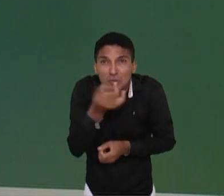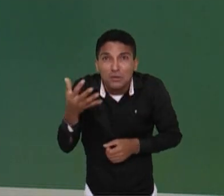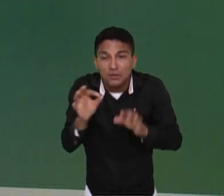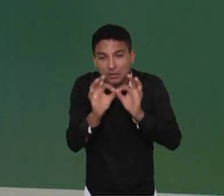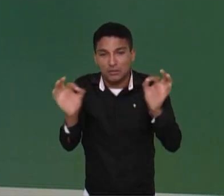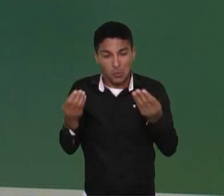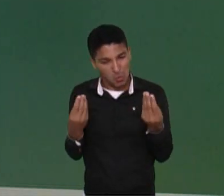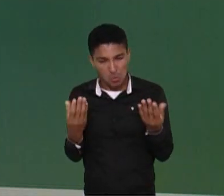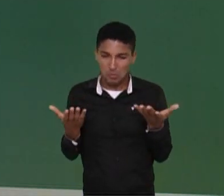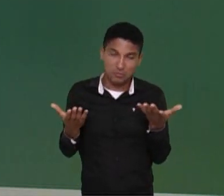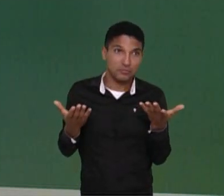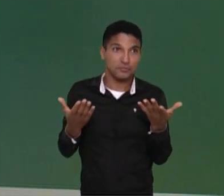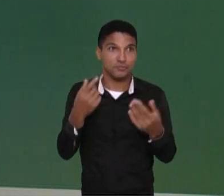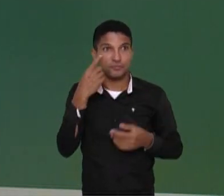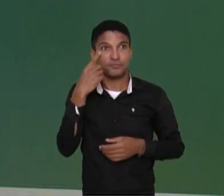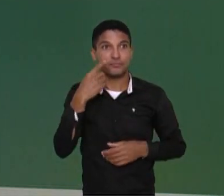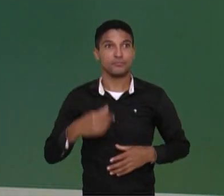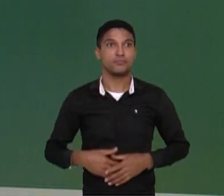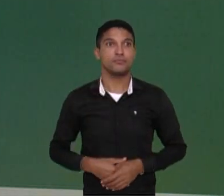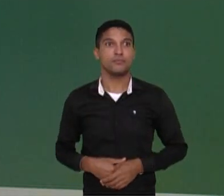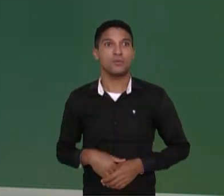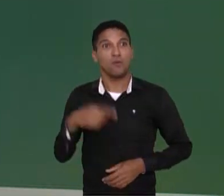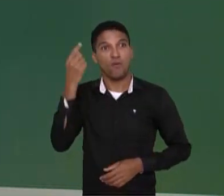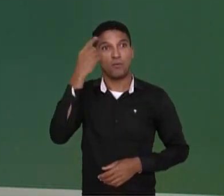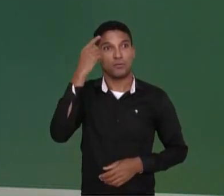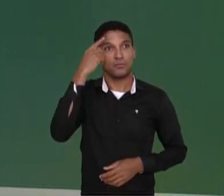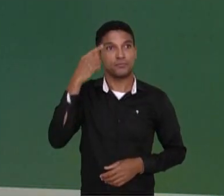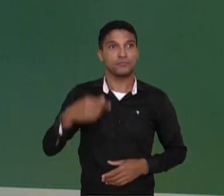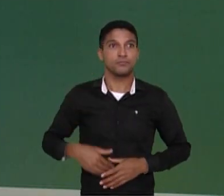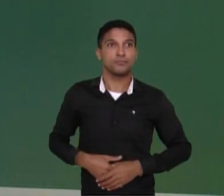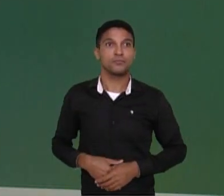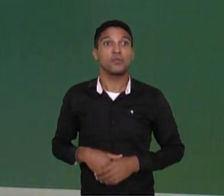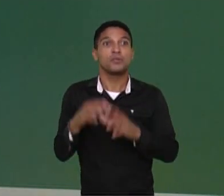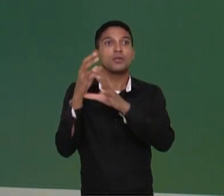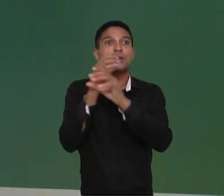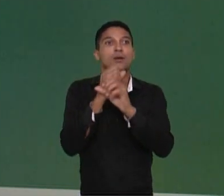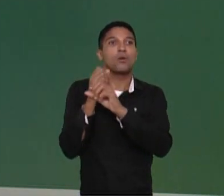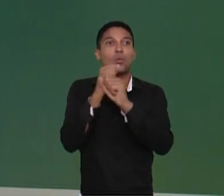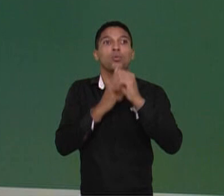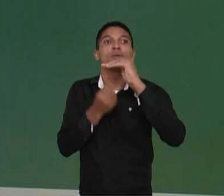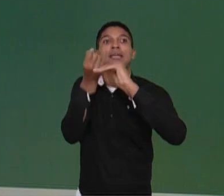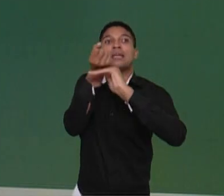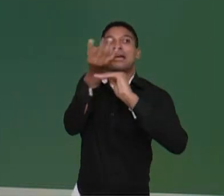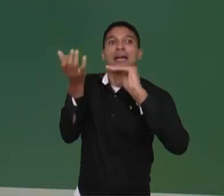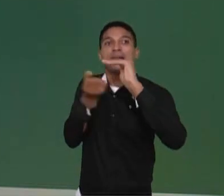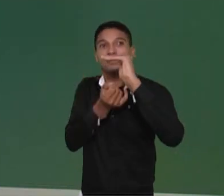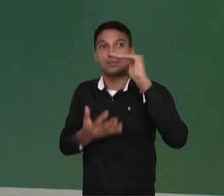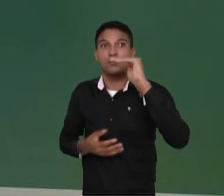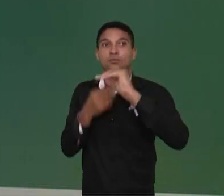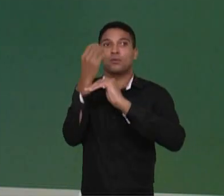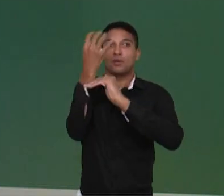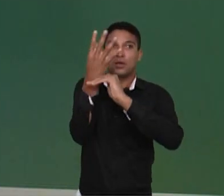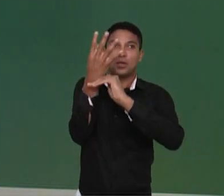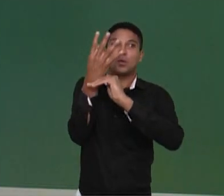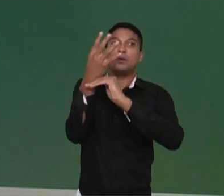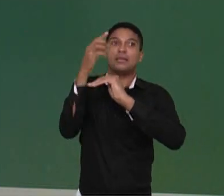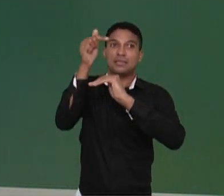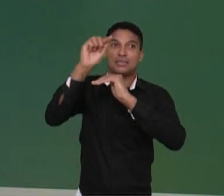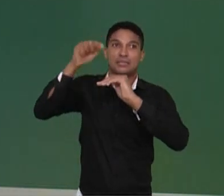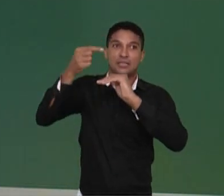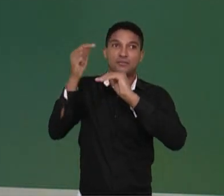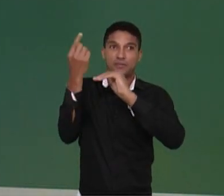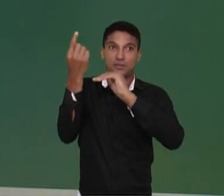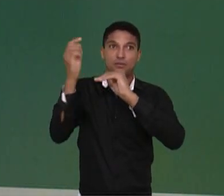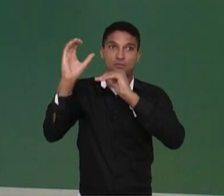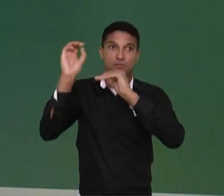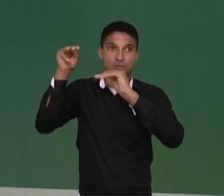47,1 centímetros de comprimento e 7,5 centímetros de raio. Então eu vou ter que lembrar de